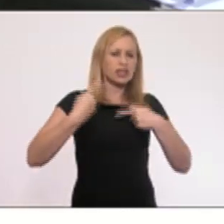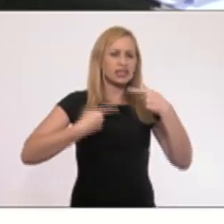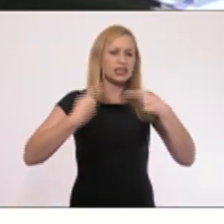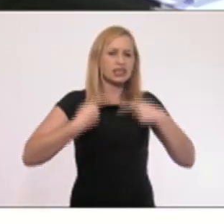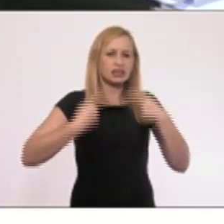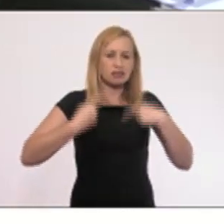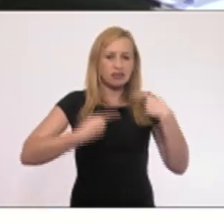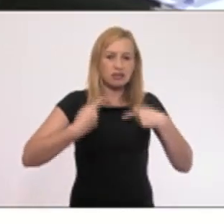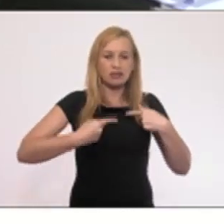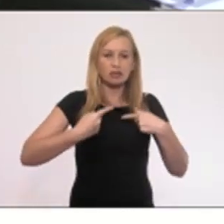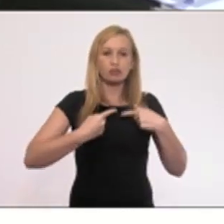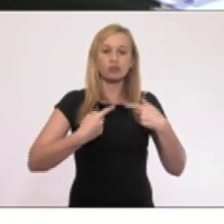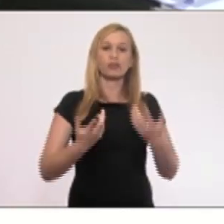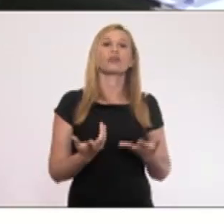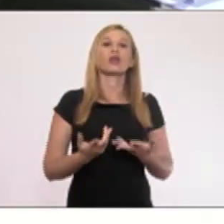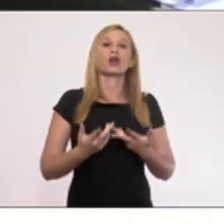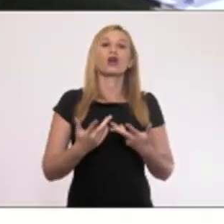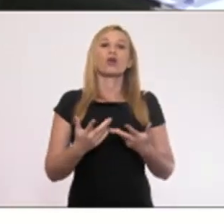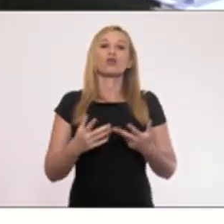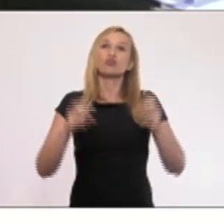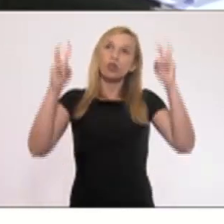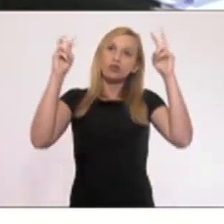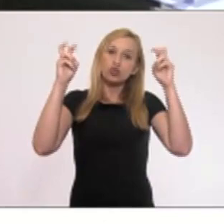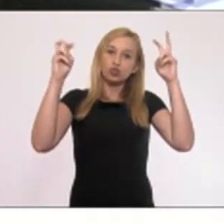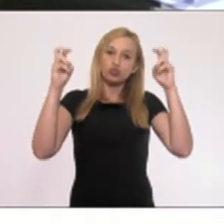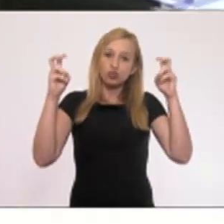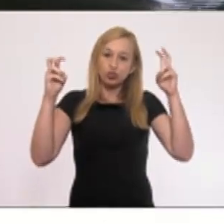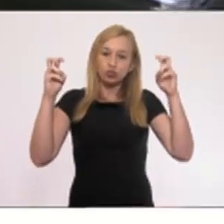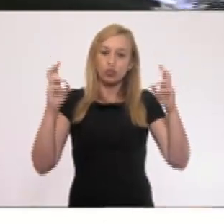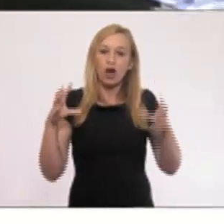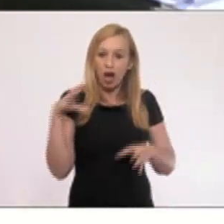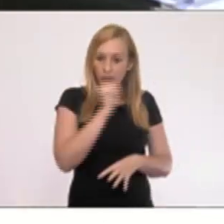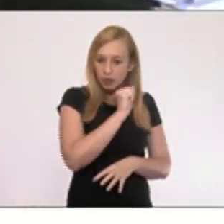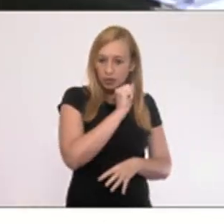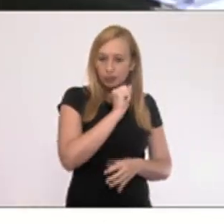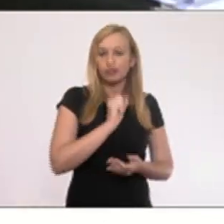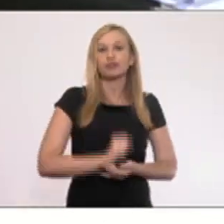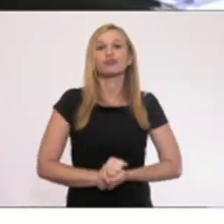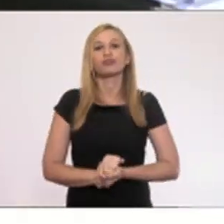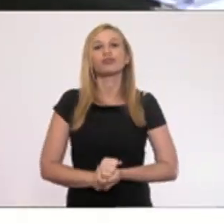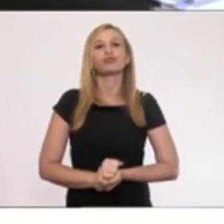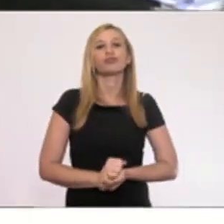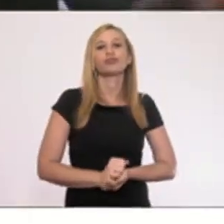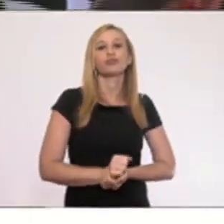tema urgente, que era a questão da